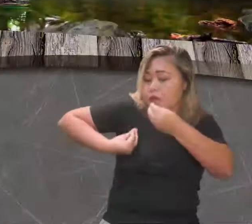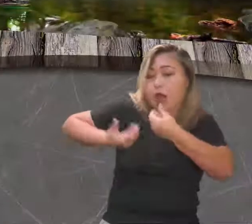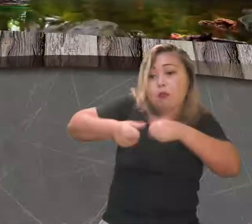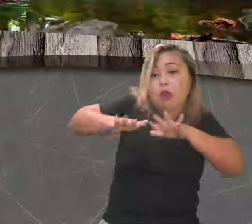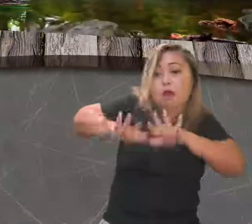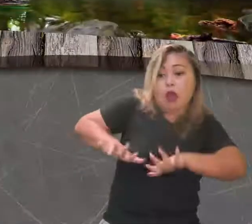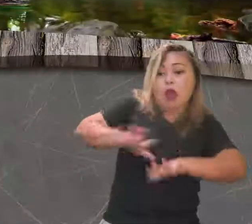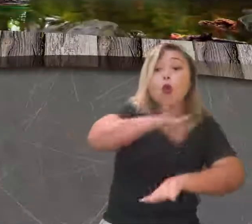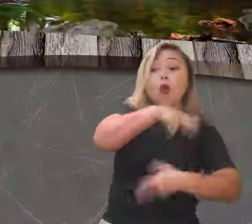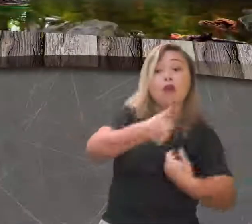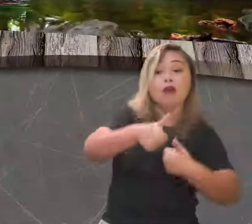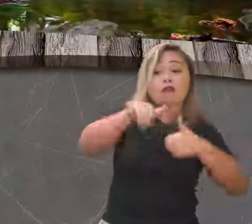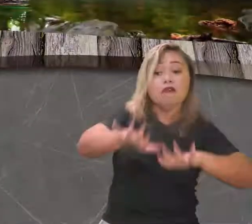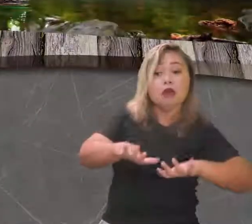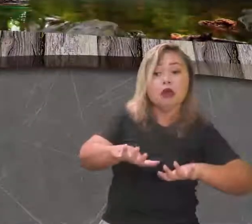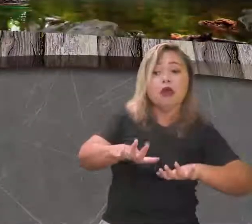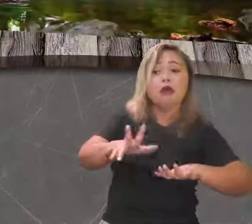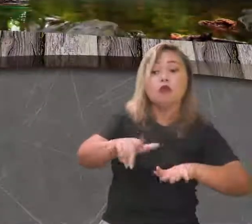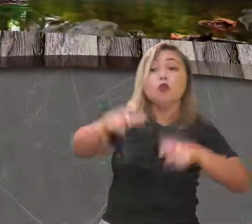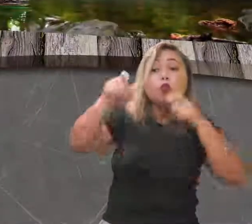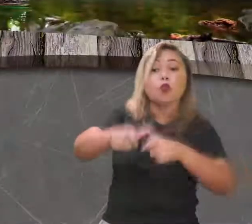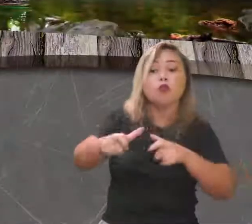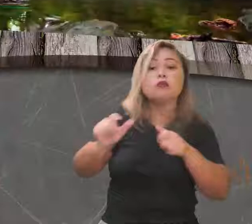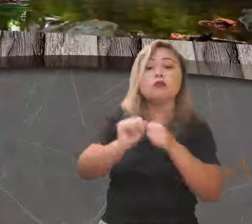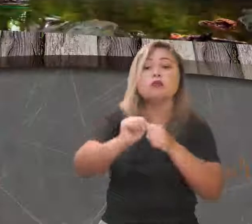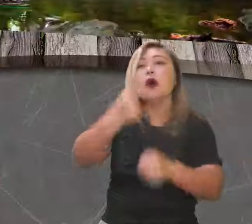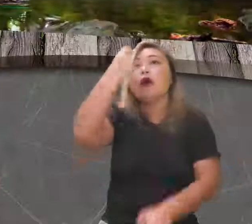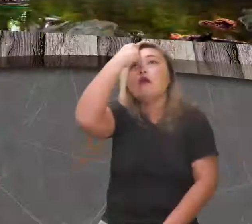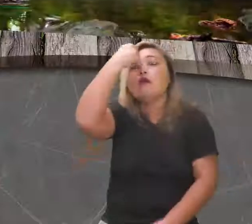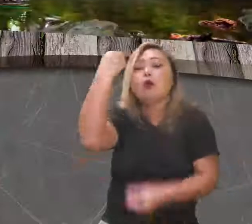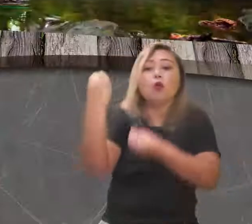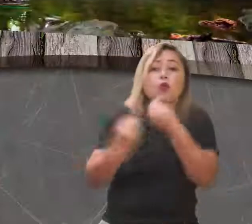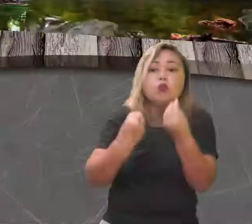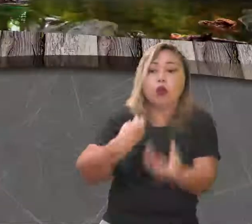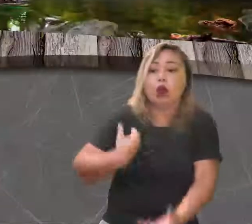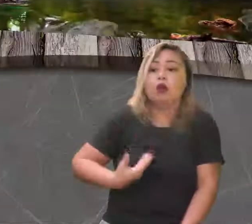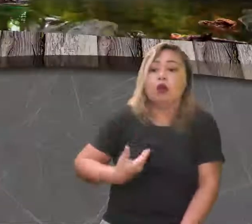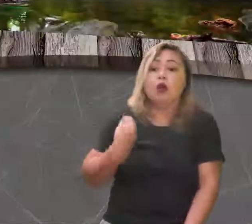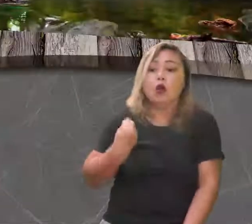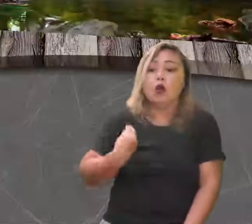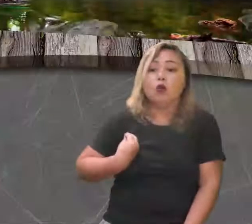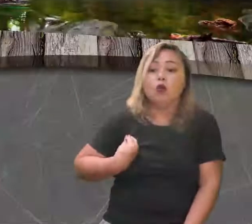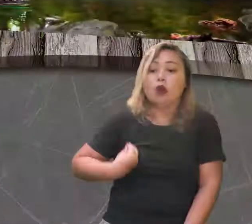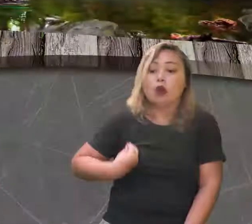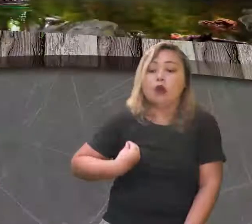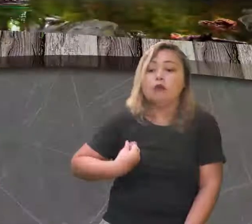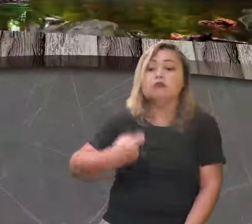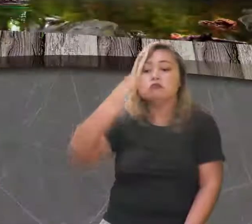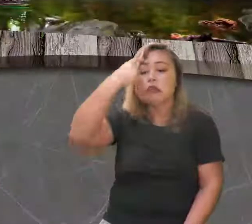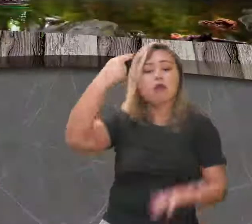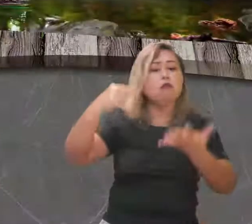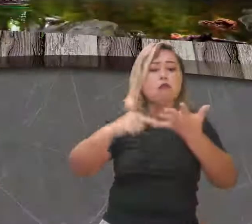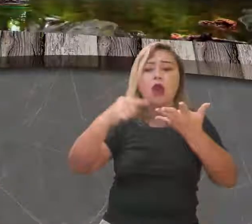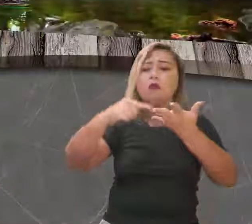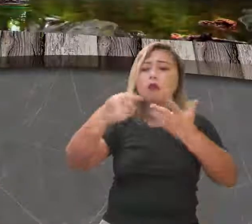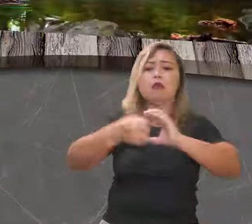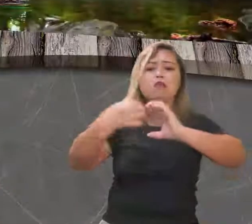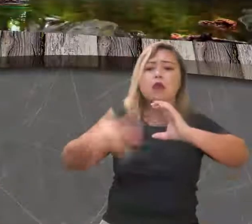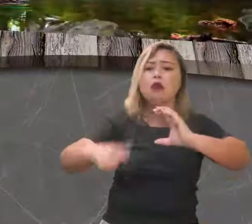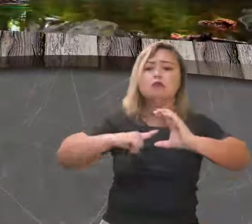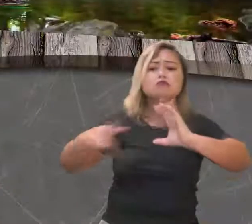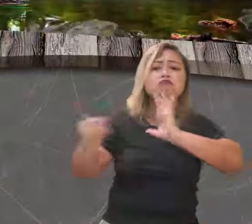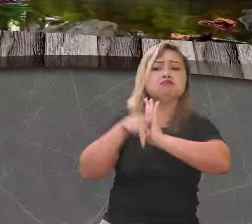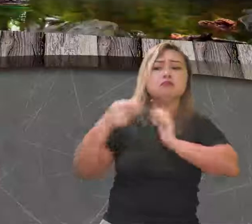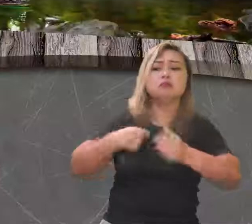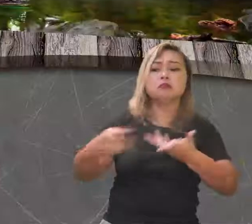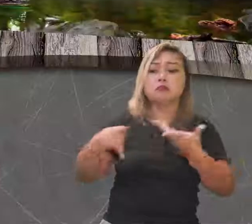ali estabelecidos. Tá? Então, a gente tem que pensar, quando a gente pensa na forma de vida de um animal, a gente tem que pensar em todas as características que ele